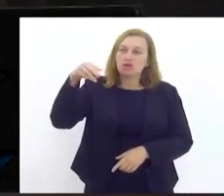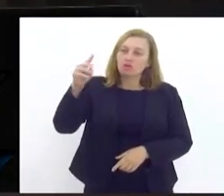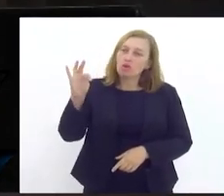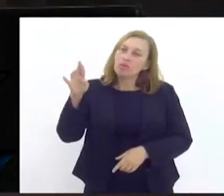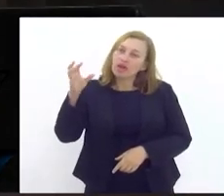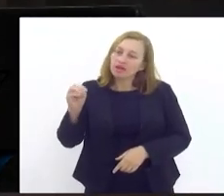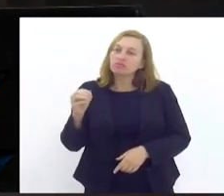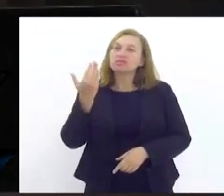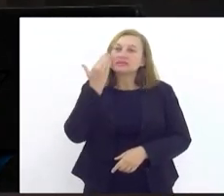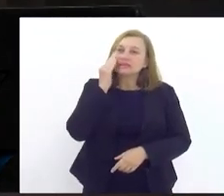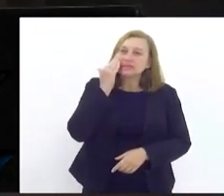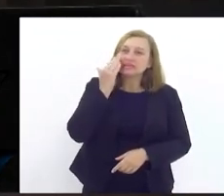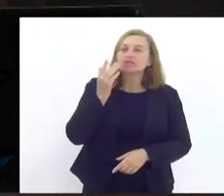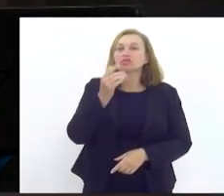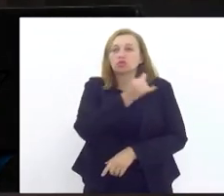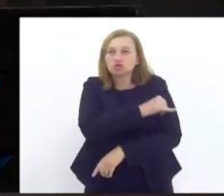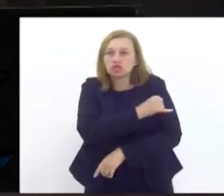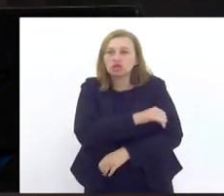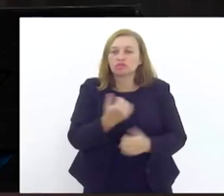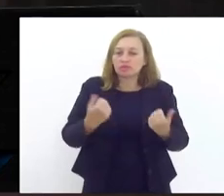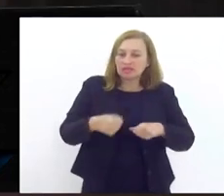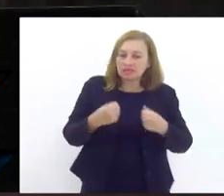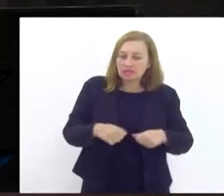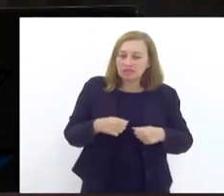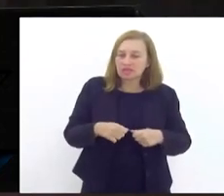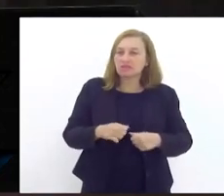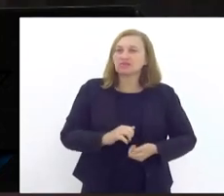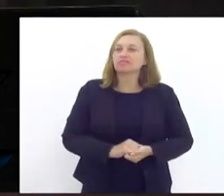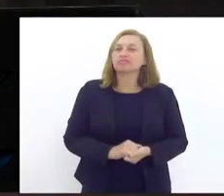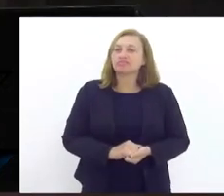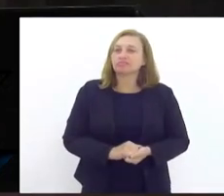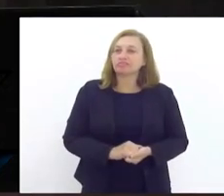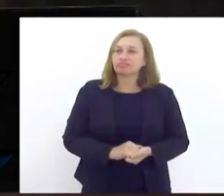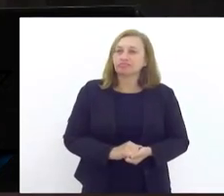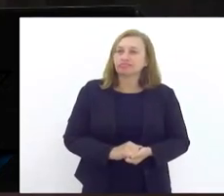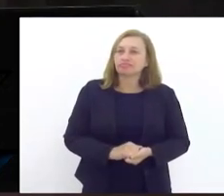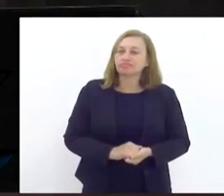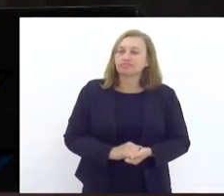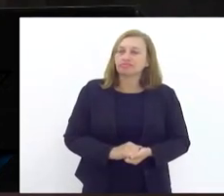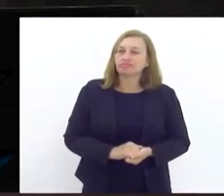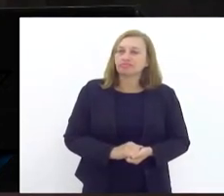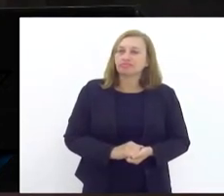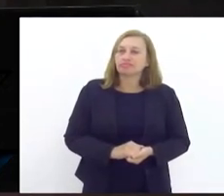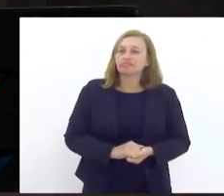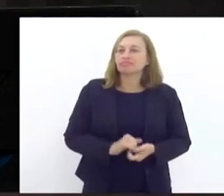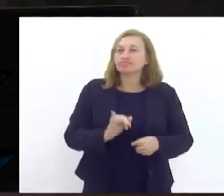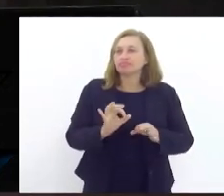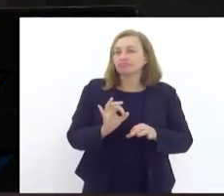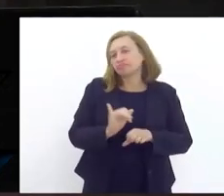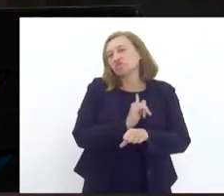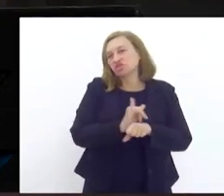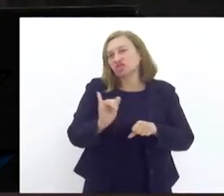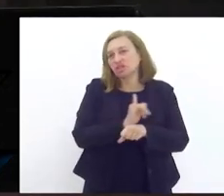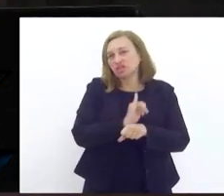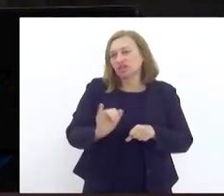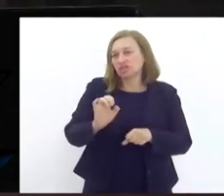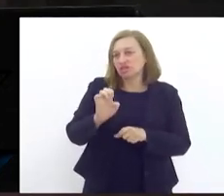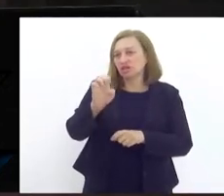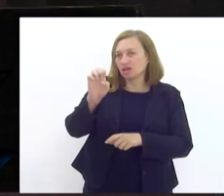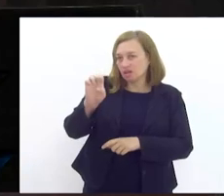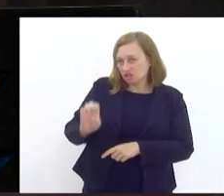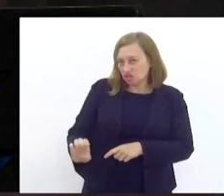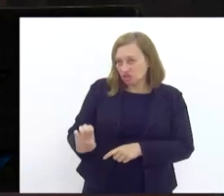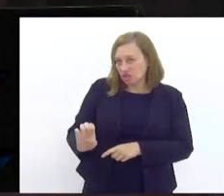entendido que o Rio de Janeiro precisa de uma alternativa além de ser uma alternativa à esquerda a qual nós